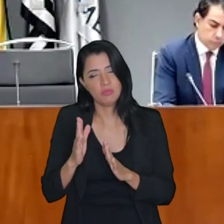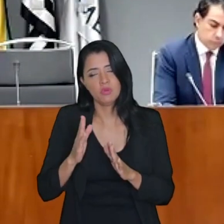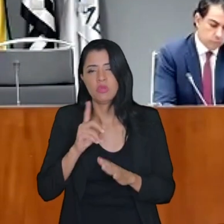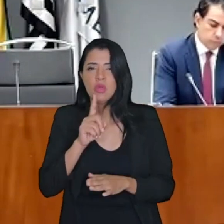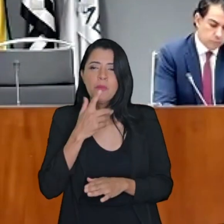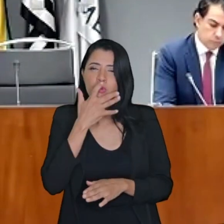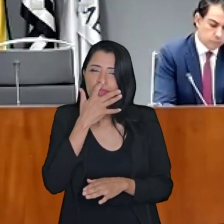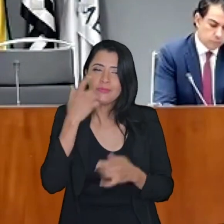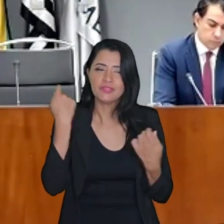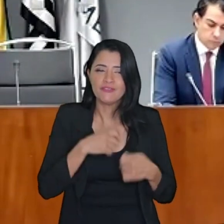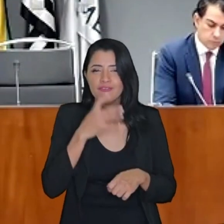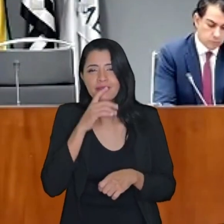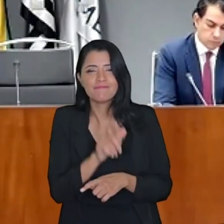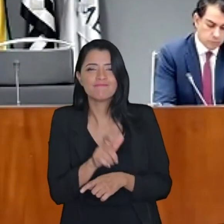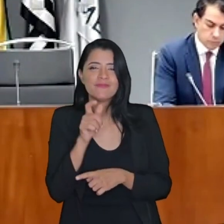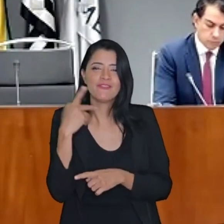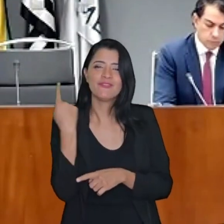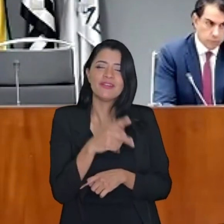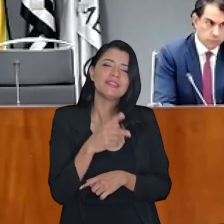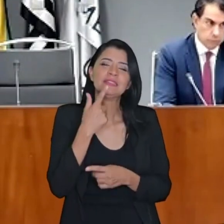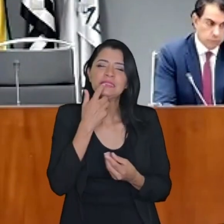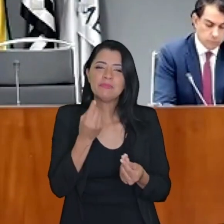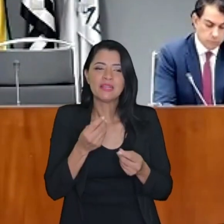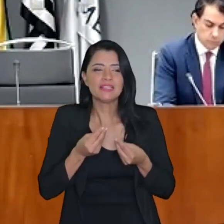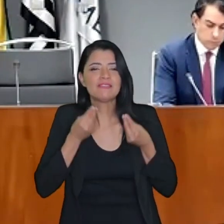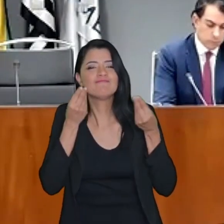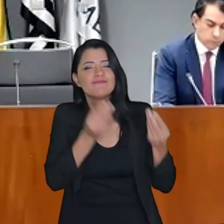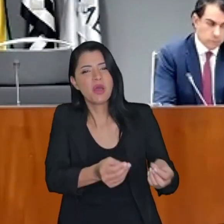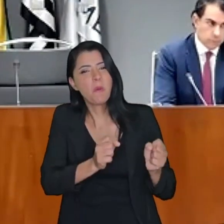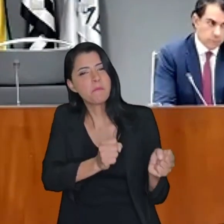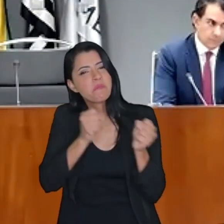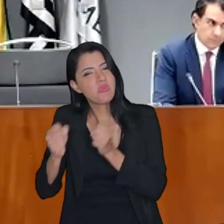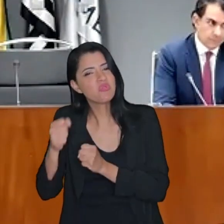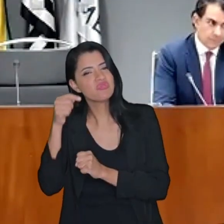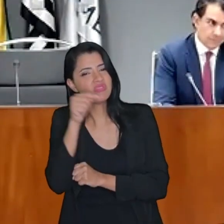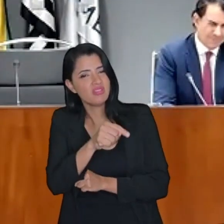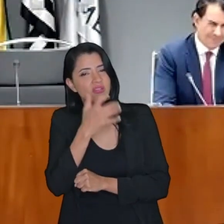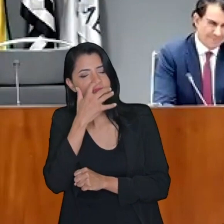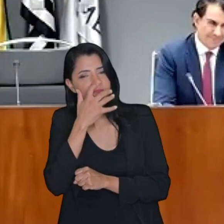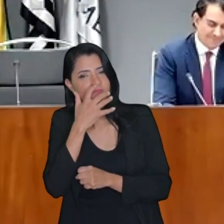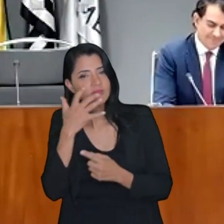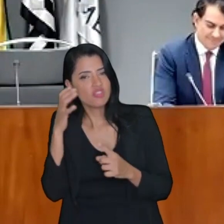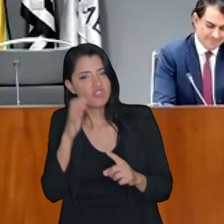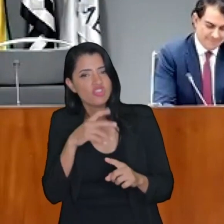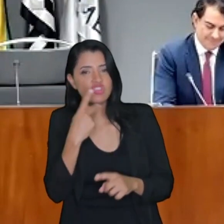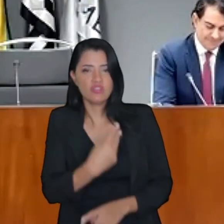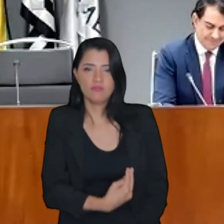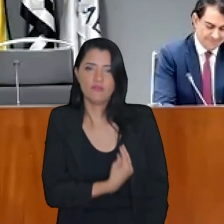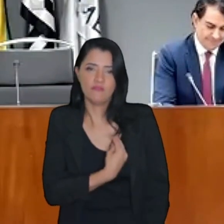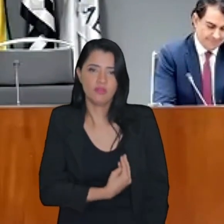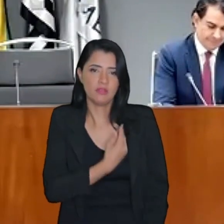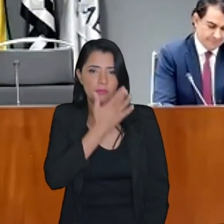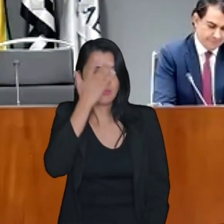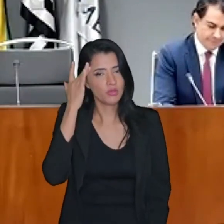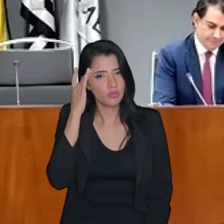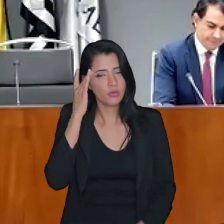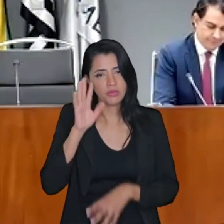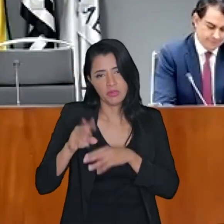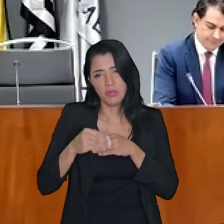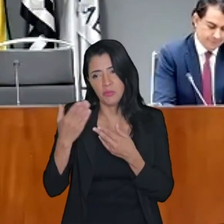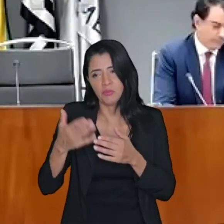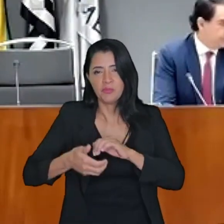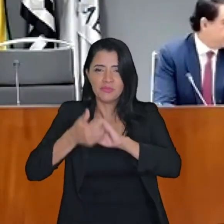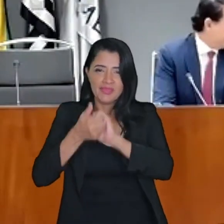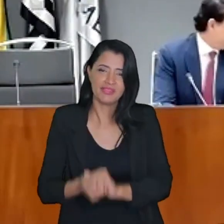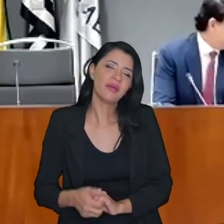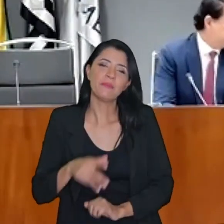aqui conferindo essa palavra do colaborador um poder muito grande de afetar a vida das pessoas. Queria cumprimentar a professora